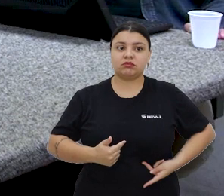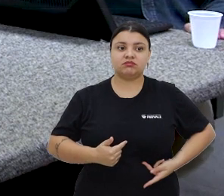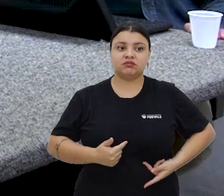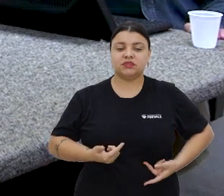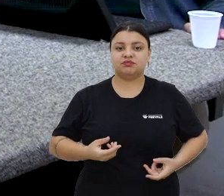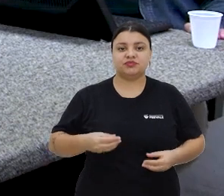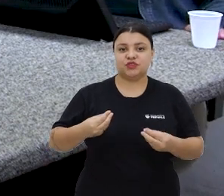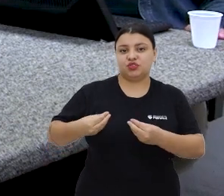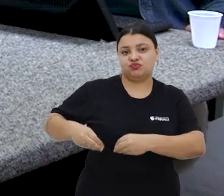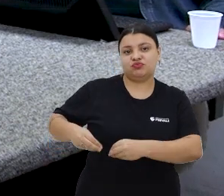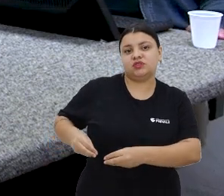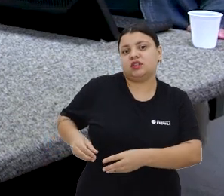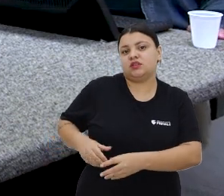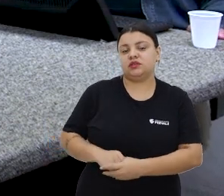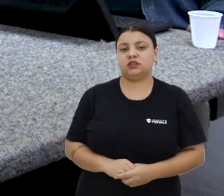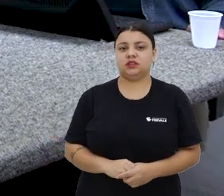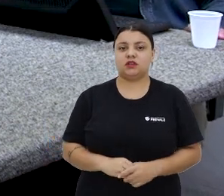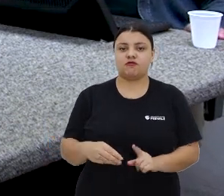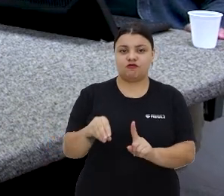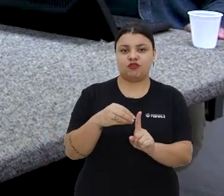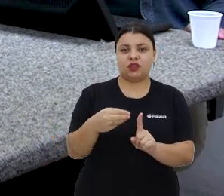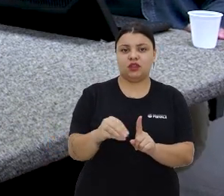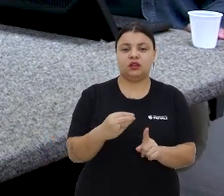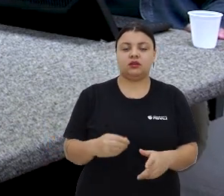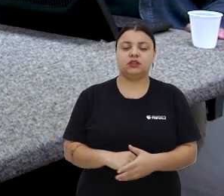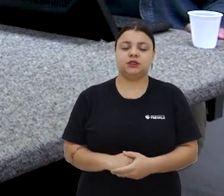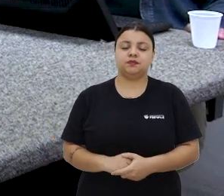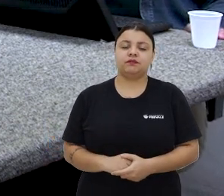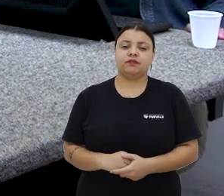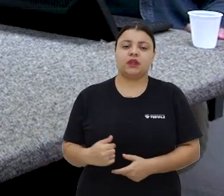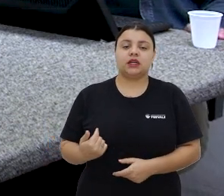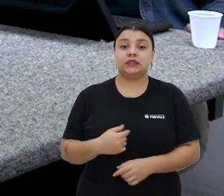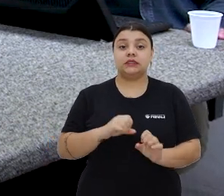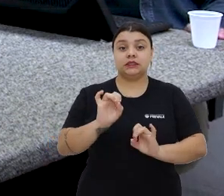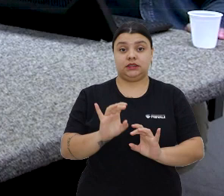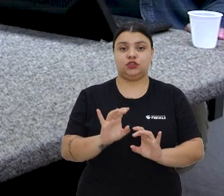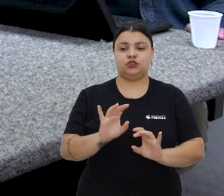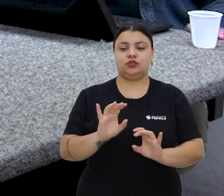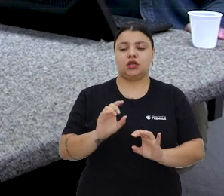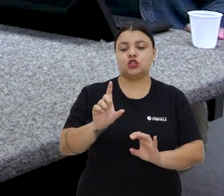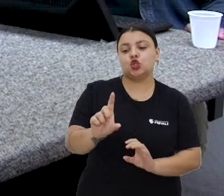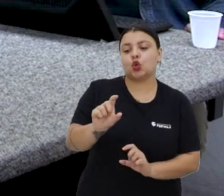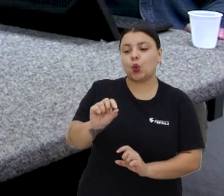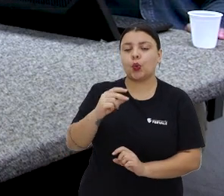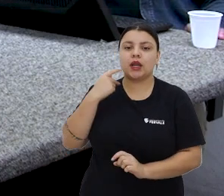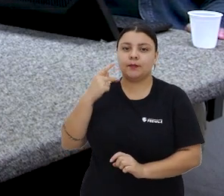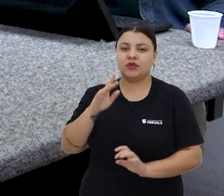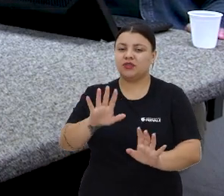para o Estado. E se a gente não se politizar, e aí eu não estou falando de questões partidárias,